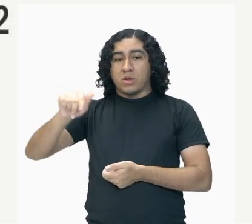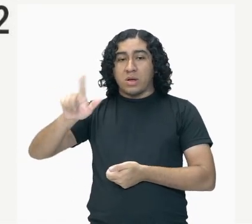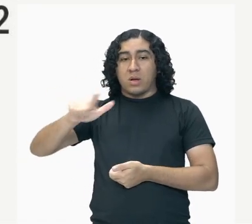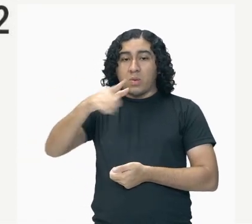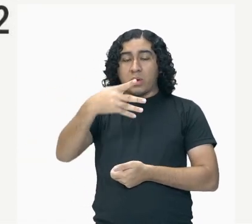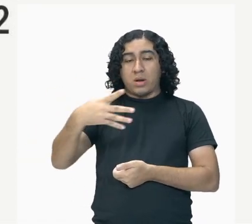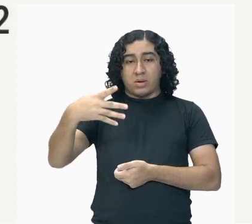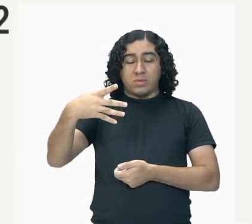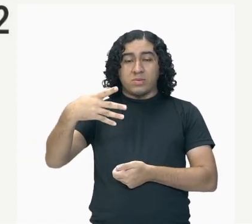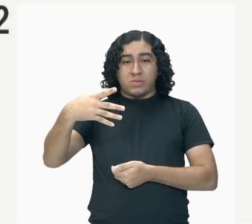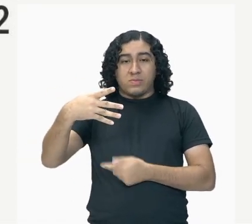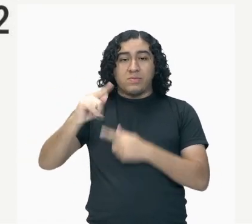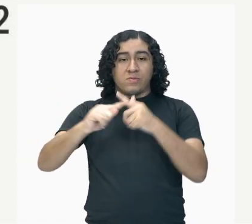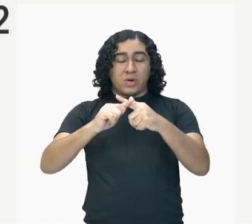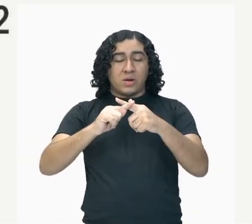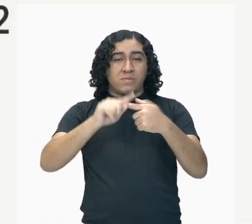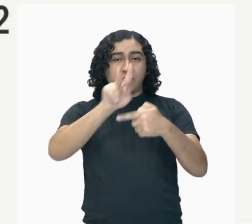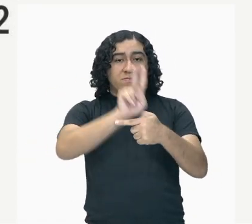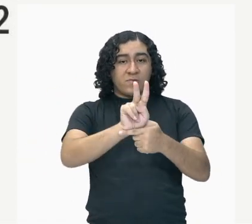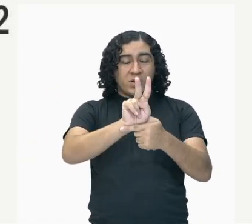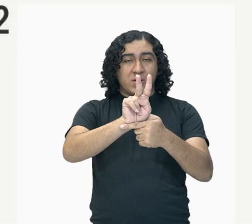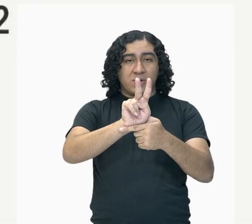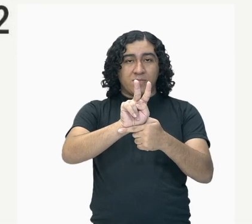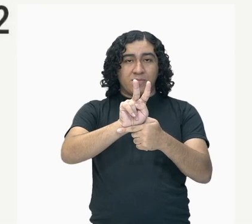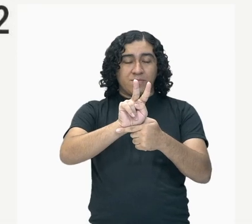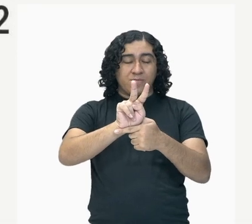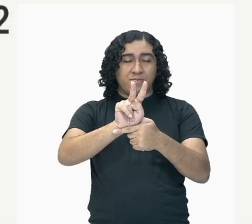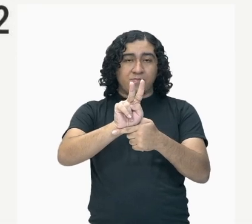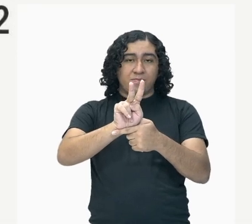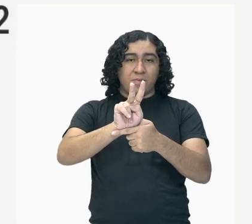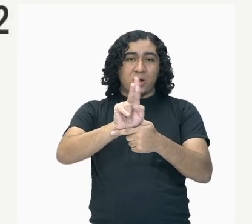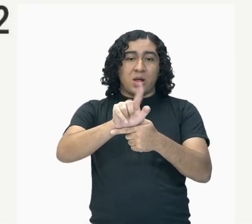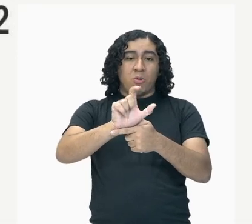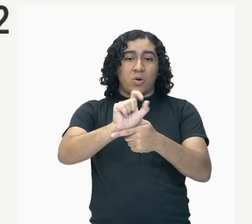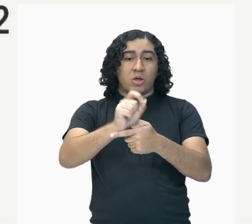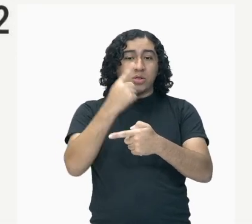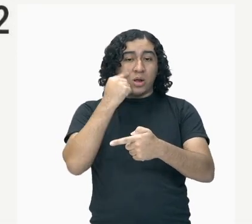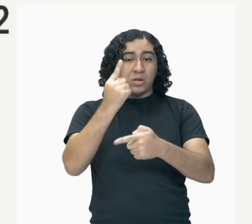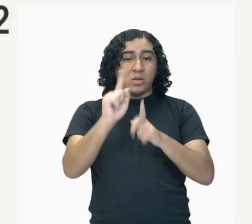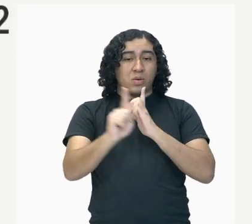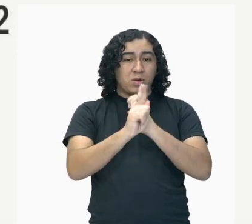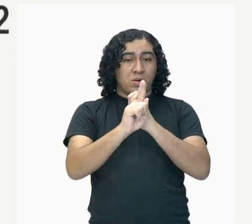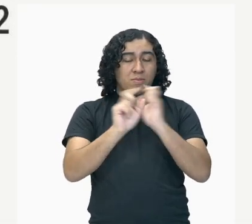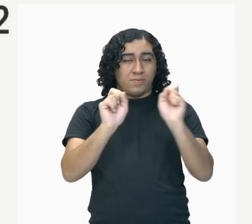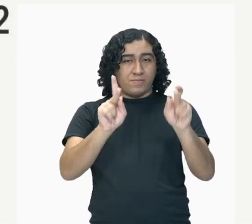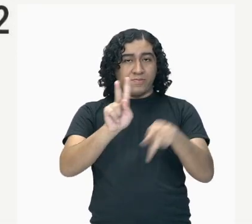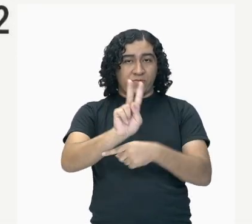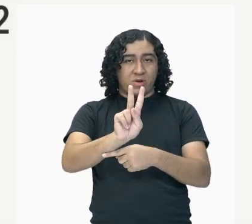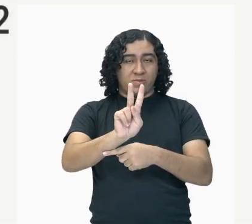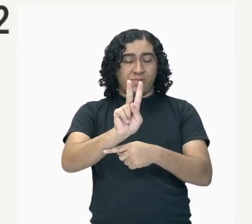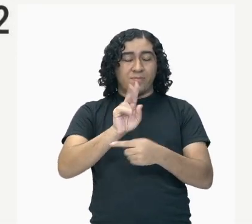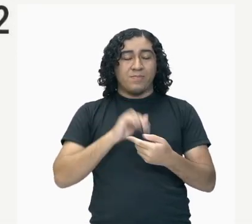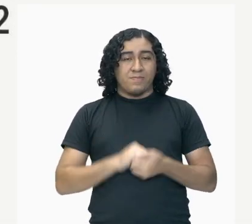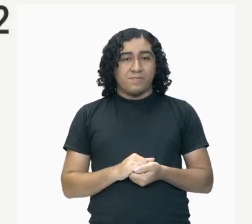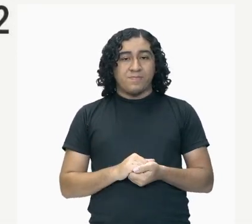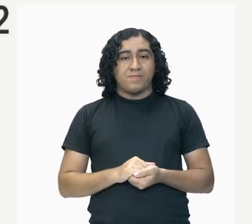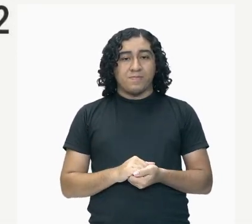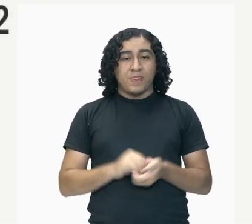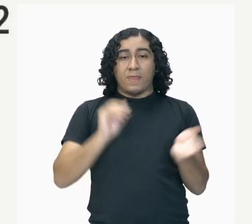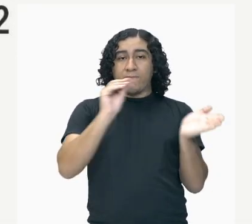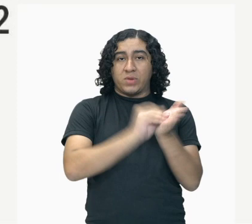aqui a velocidade é aquilo que eu vou querer encontrar pessoal aqui né A velocidade é o v eu tô querendo encontrar a